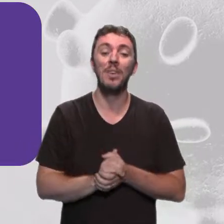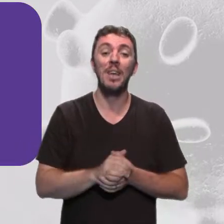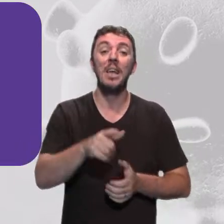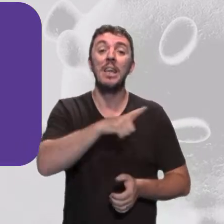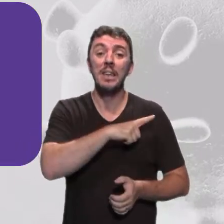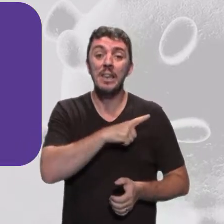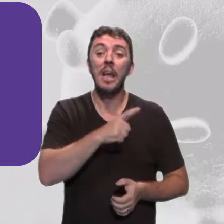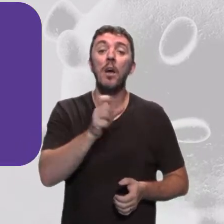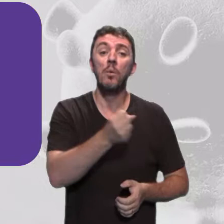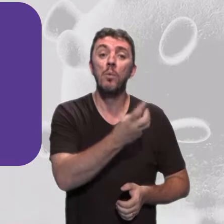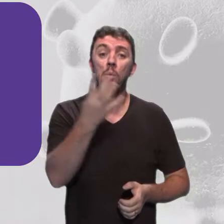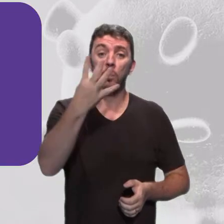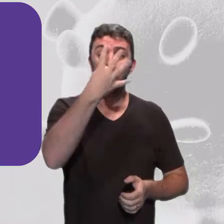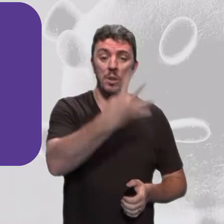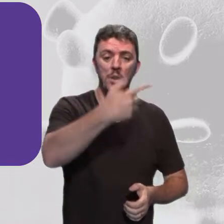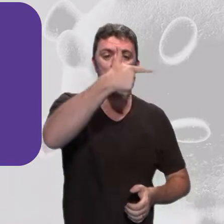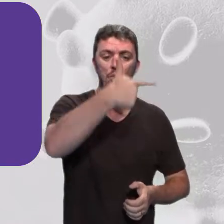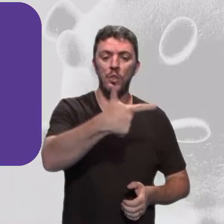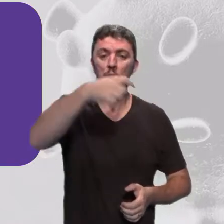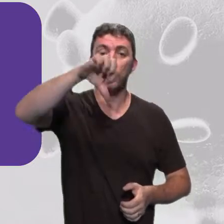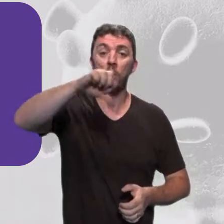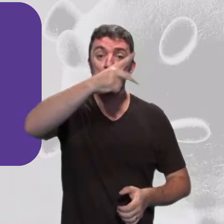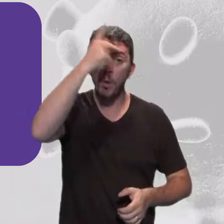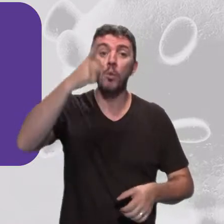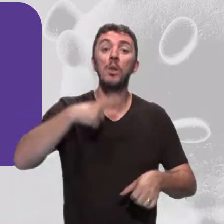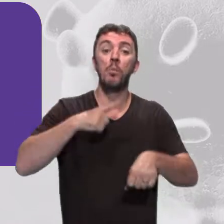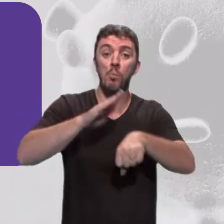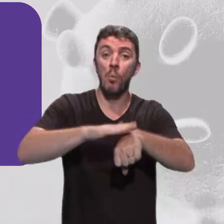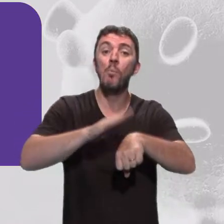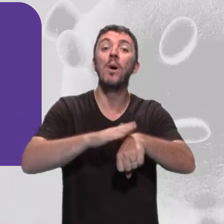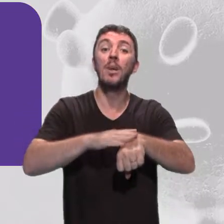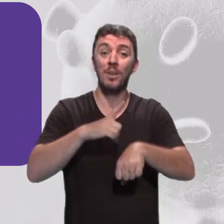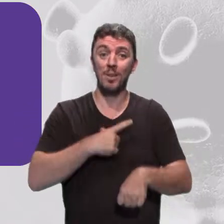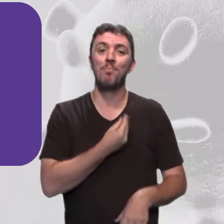total, são 429 ativos,